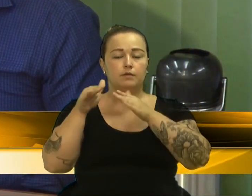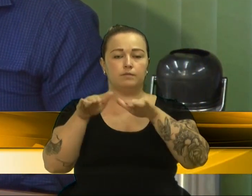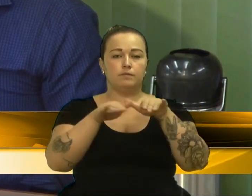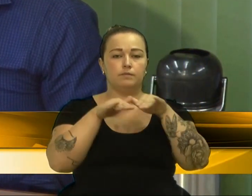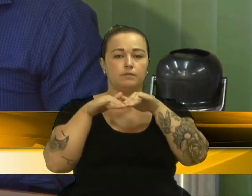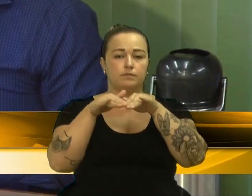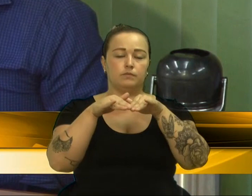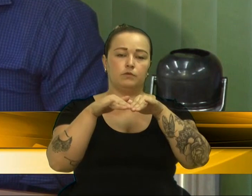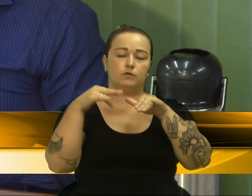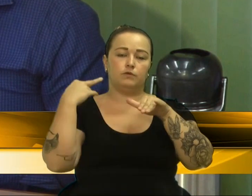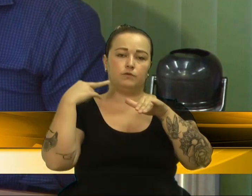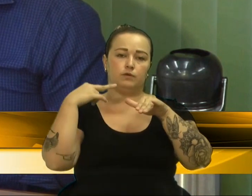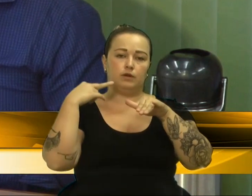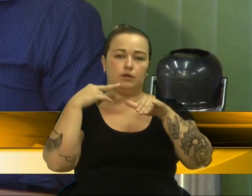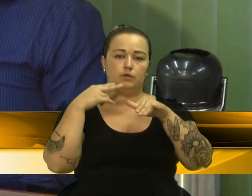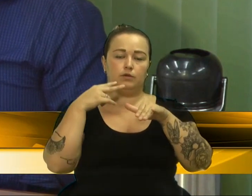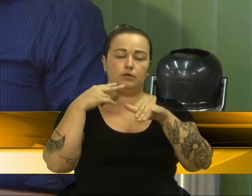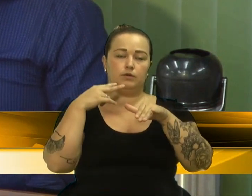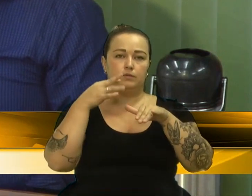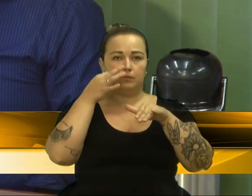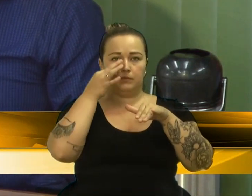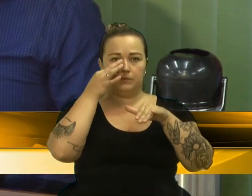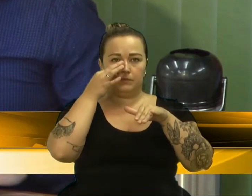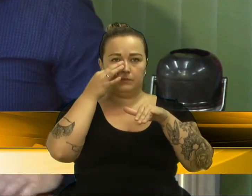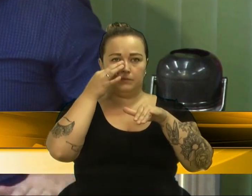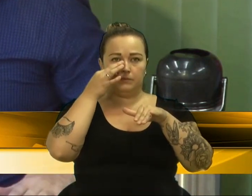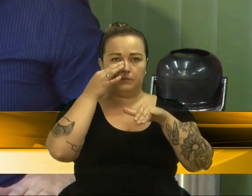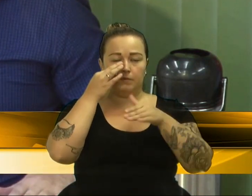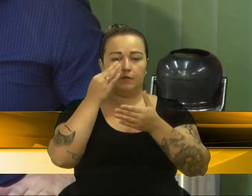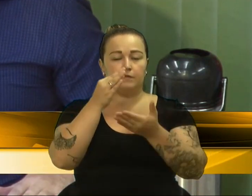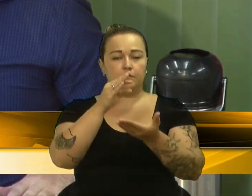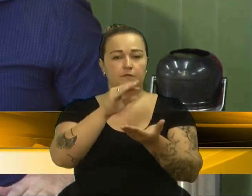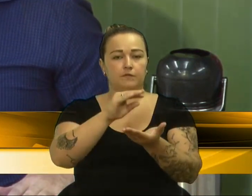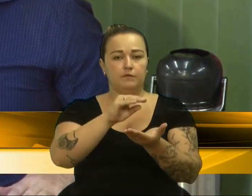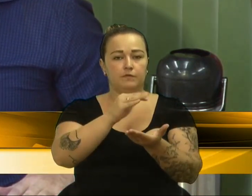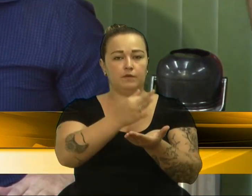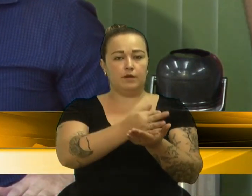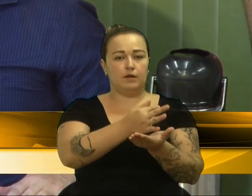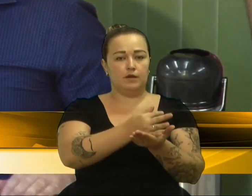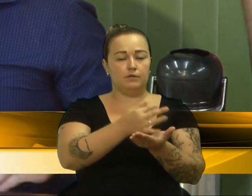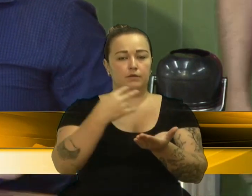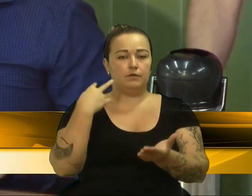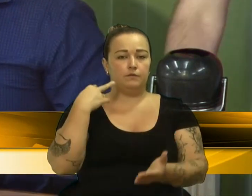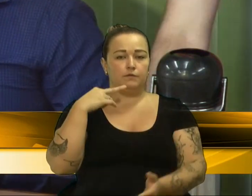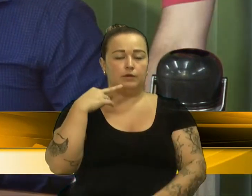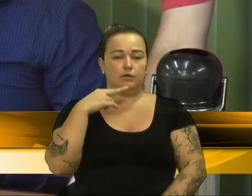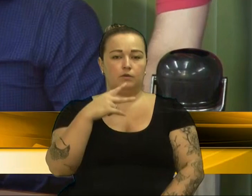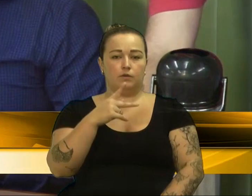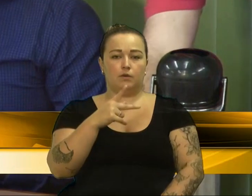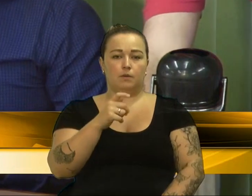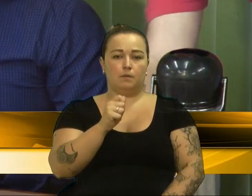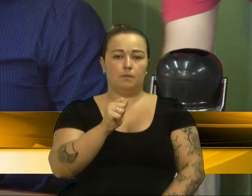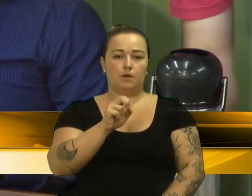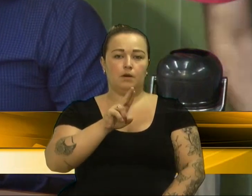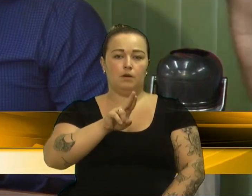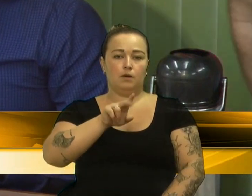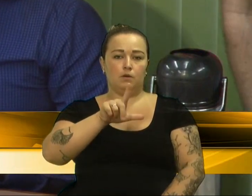vereadores presentes em plenário, com a ausência do vereador Paulo Périco.